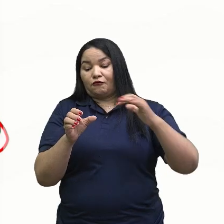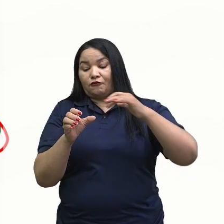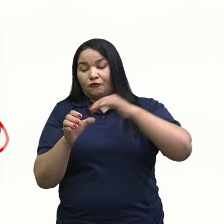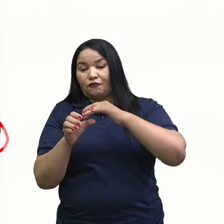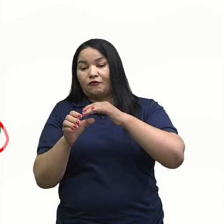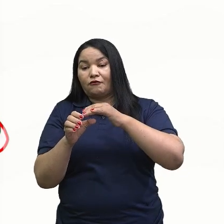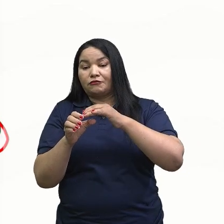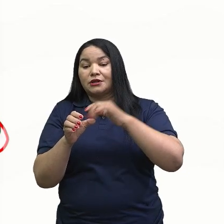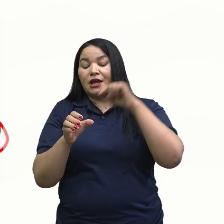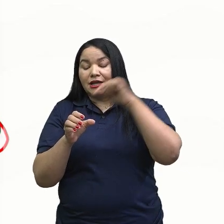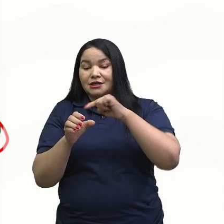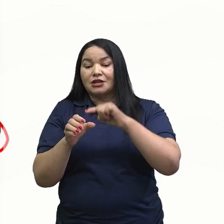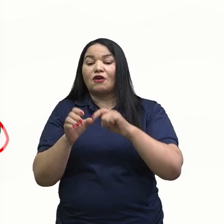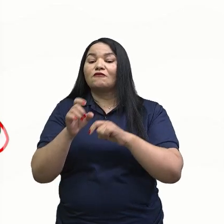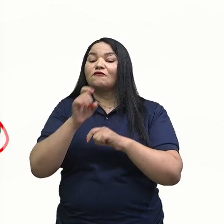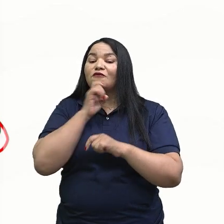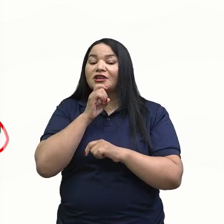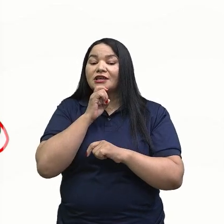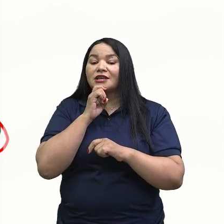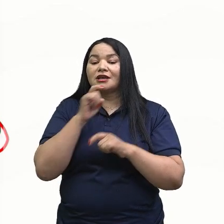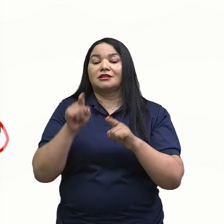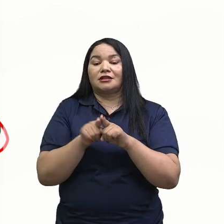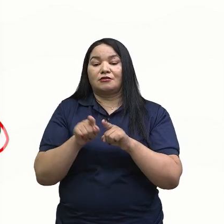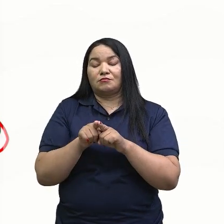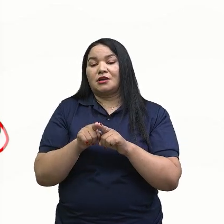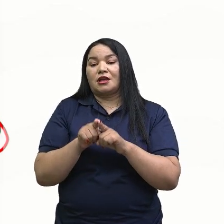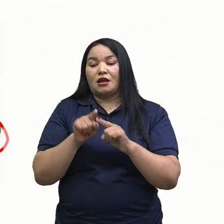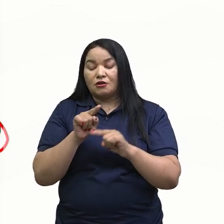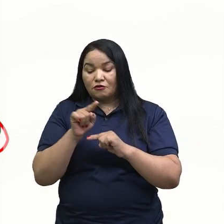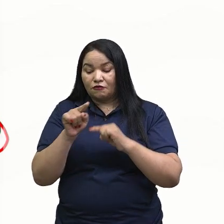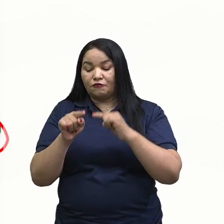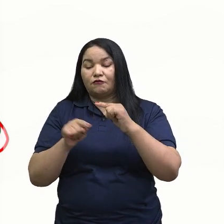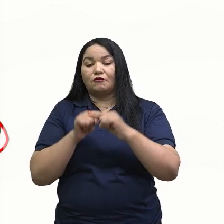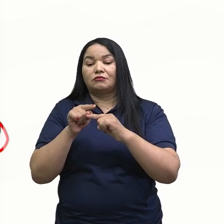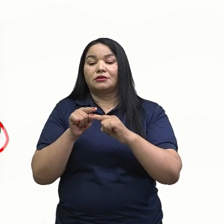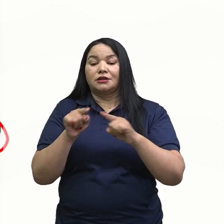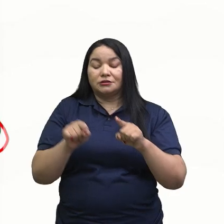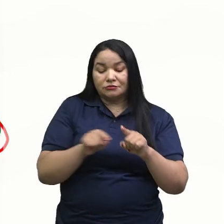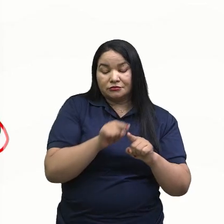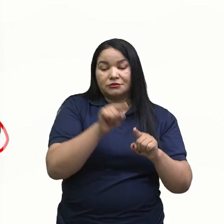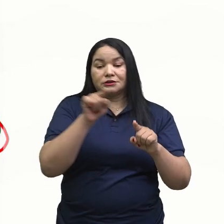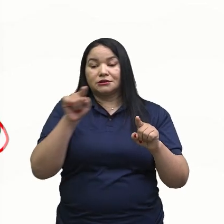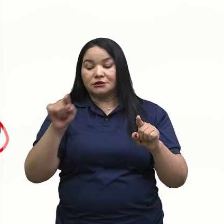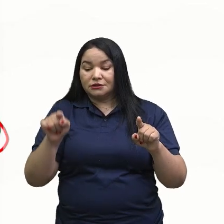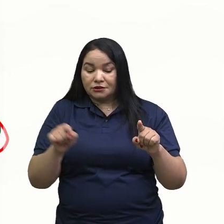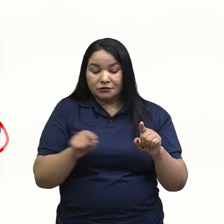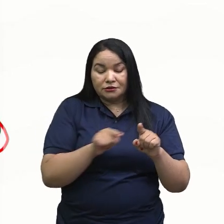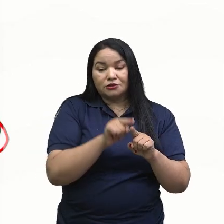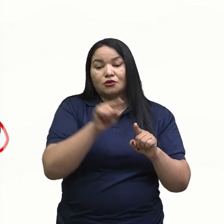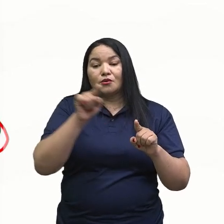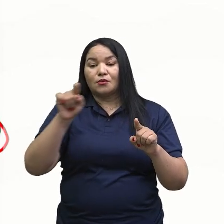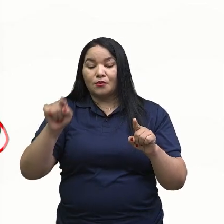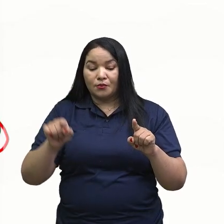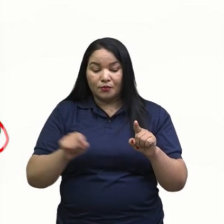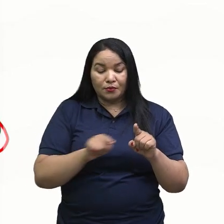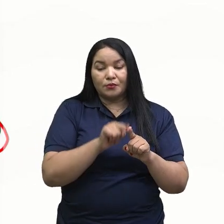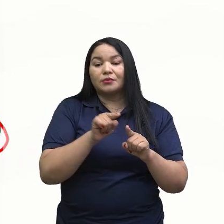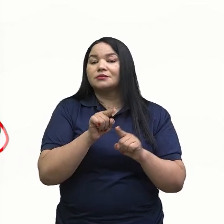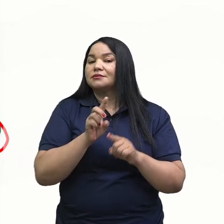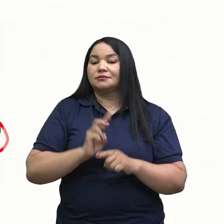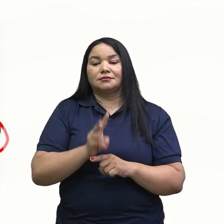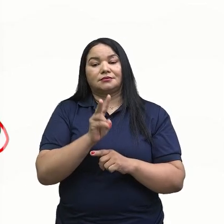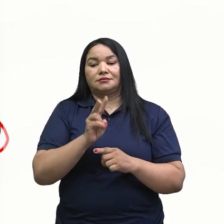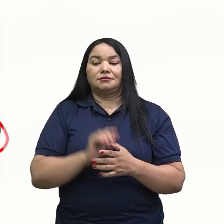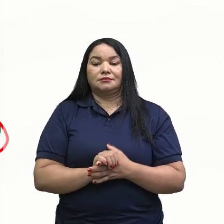resfriada, o vapor de água retorna e o ciclo continua, tá? O ciclo continua. Então uma